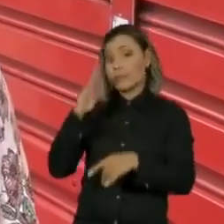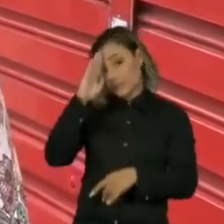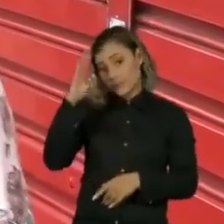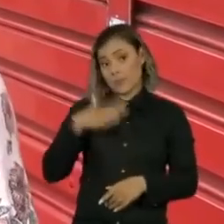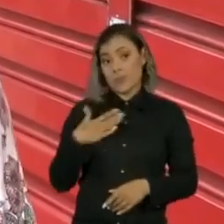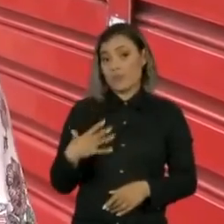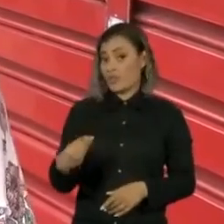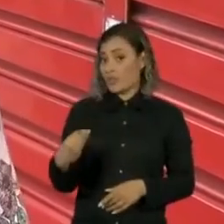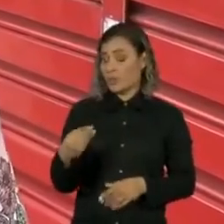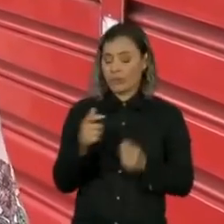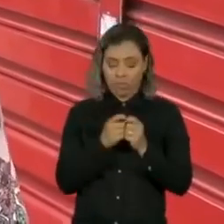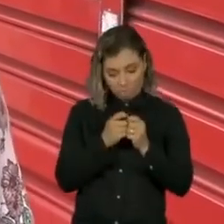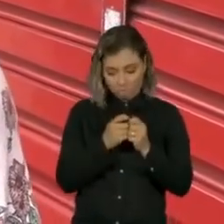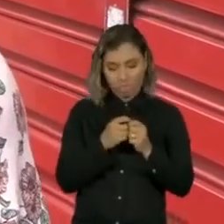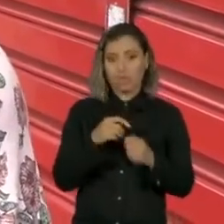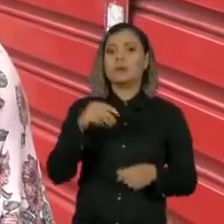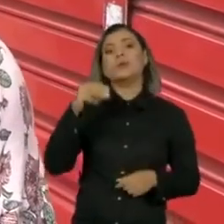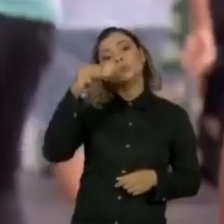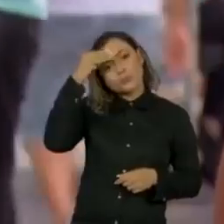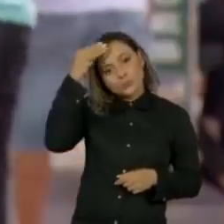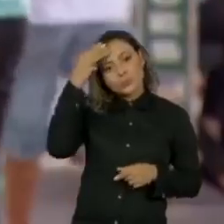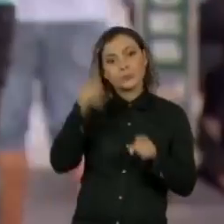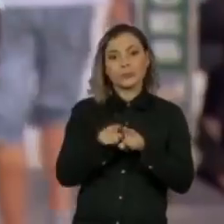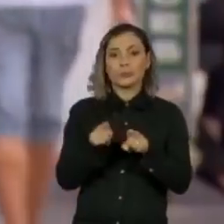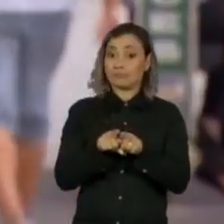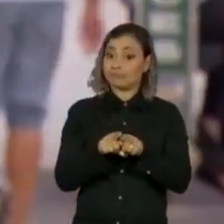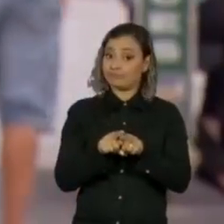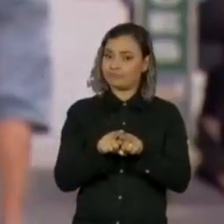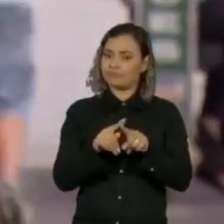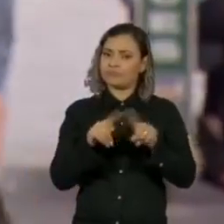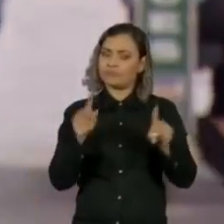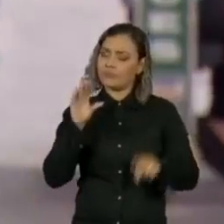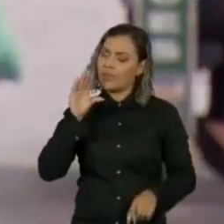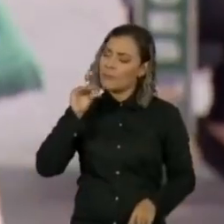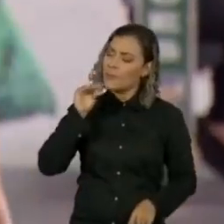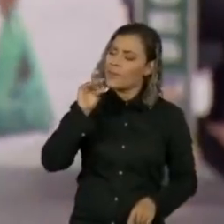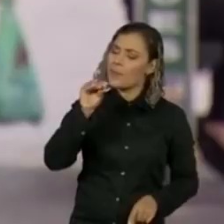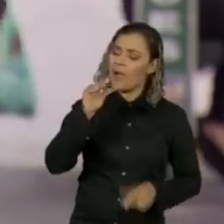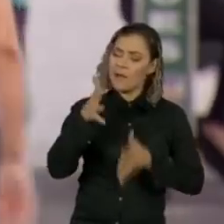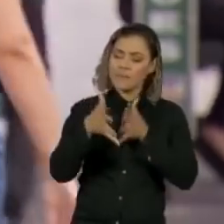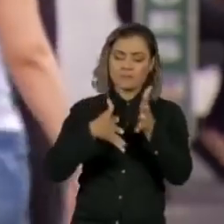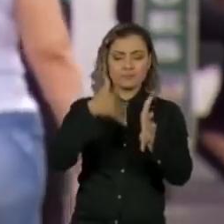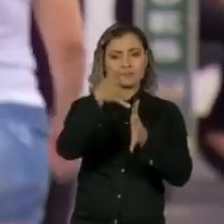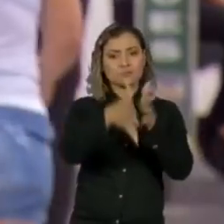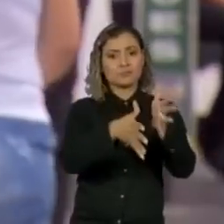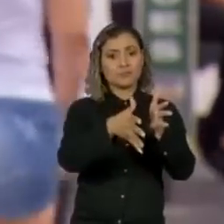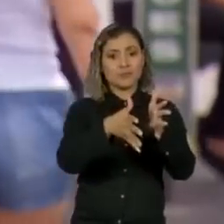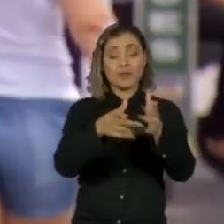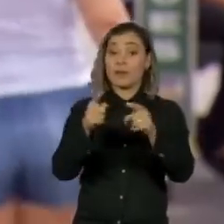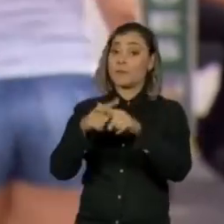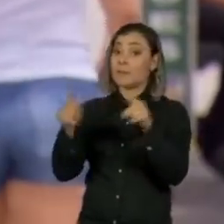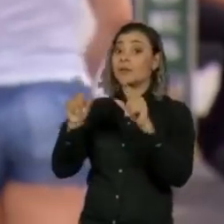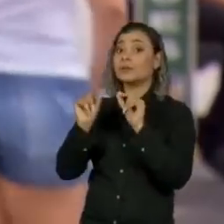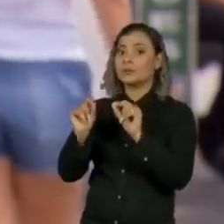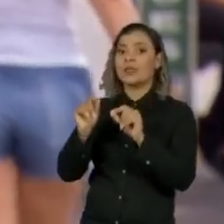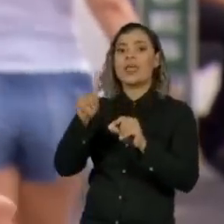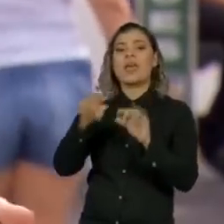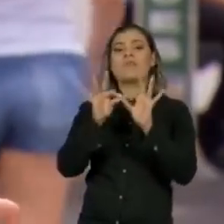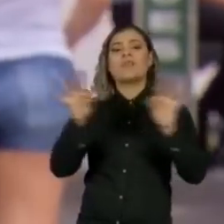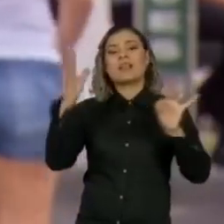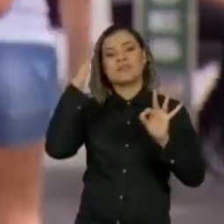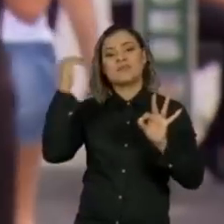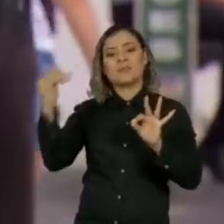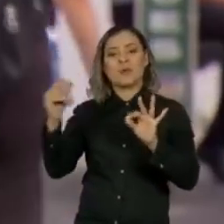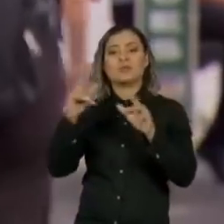né? Sobrinhos, todo mundo. Falar é prata, ouvir é ouro. Ditado popular que